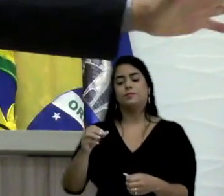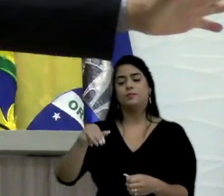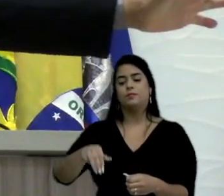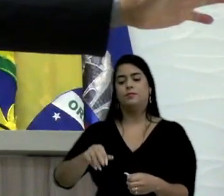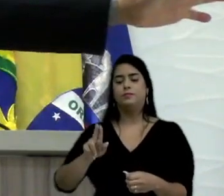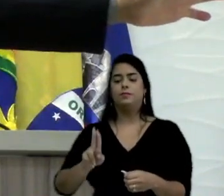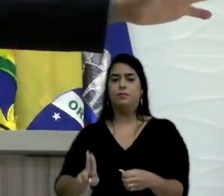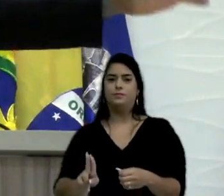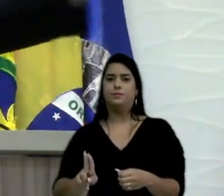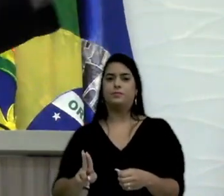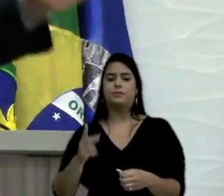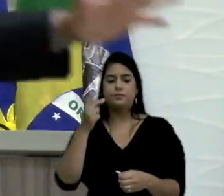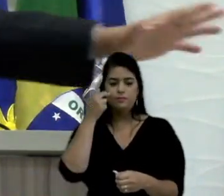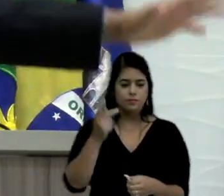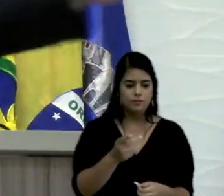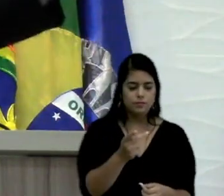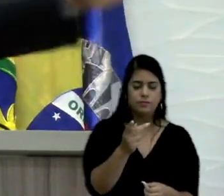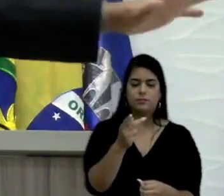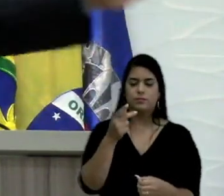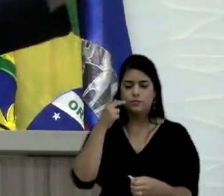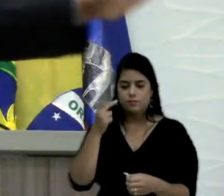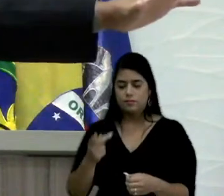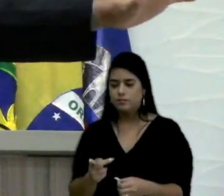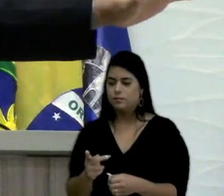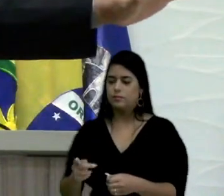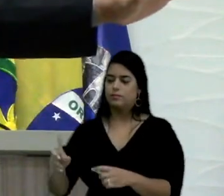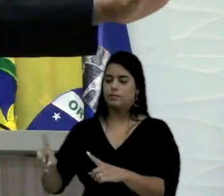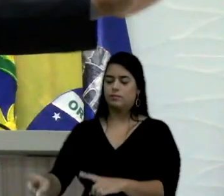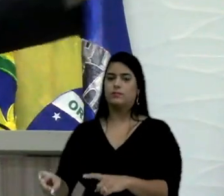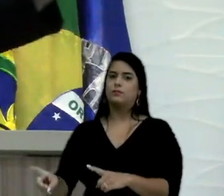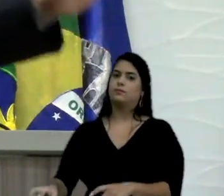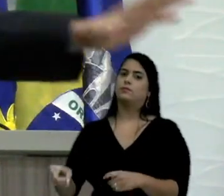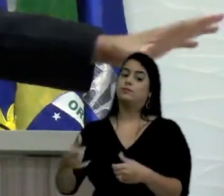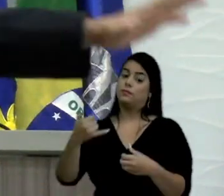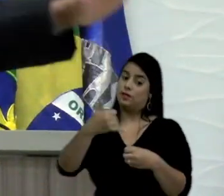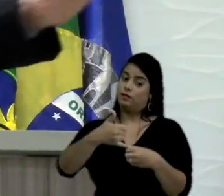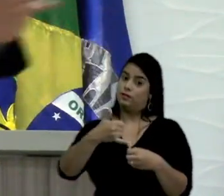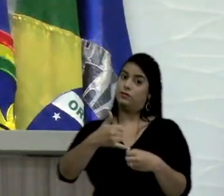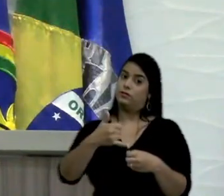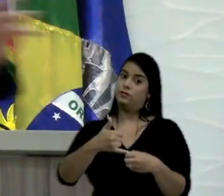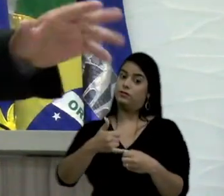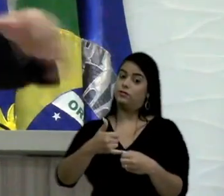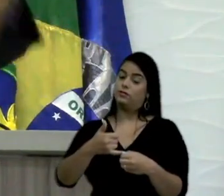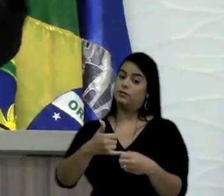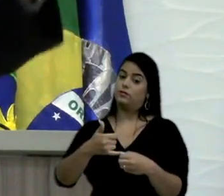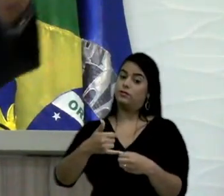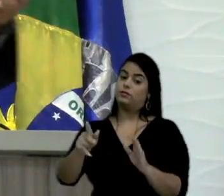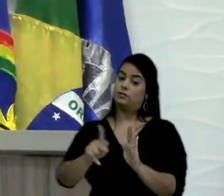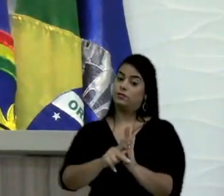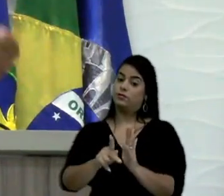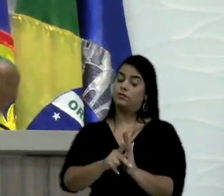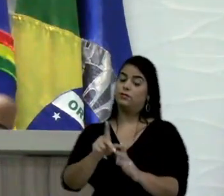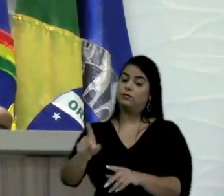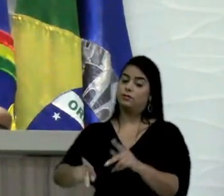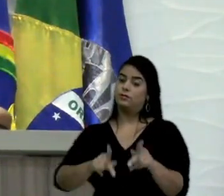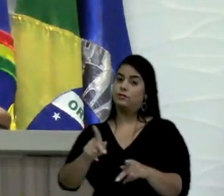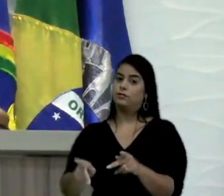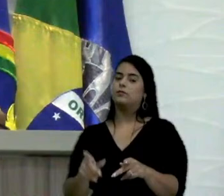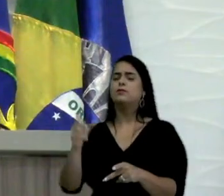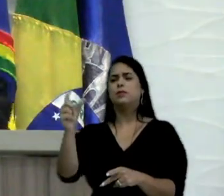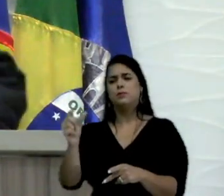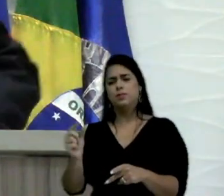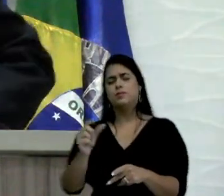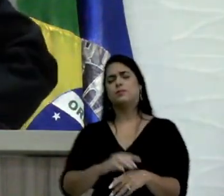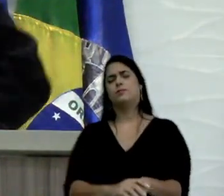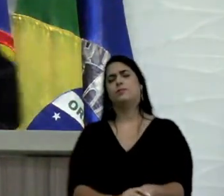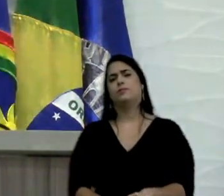rural e o combustível é da população é do Povo nós sabemos que não vai empatar muitas coisas mas pelo menos diminui quando